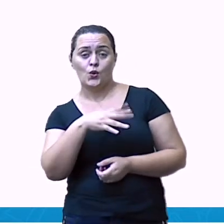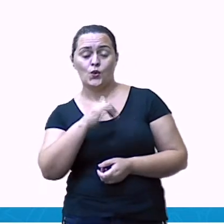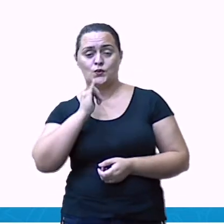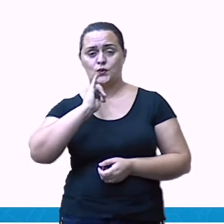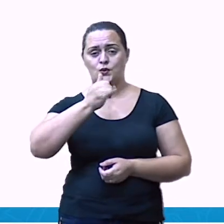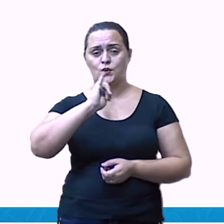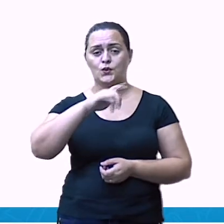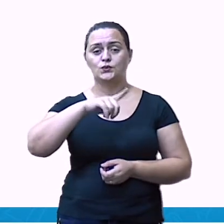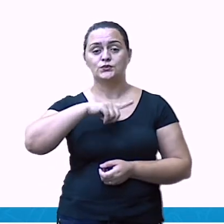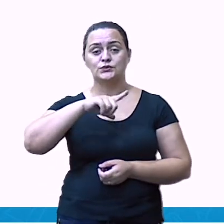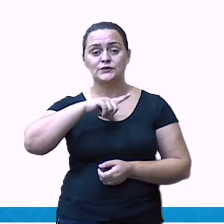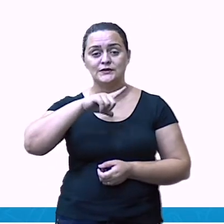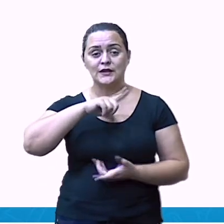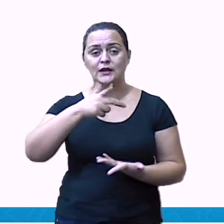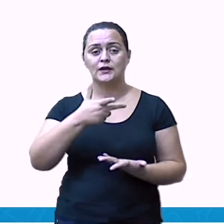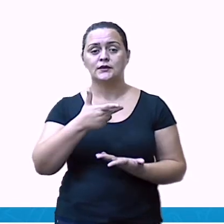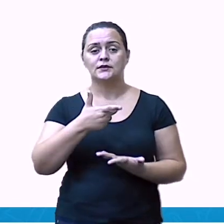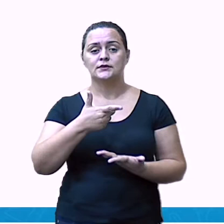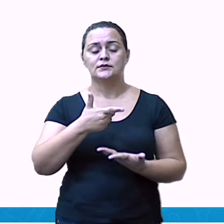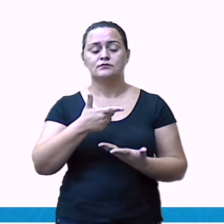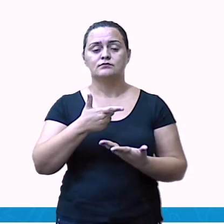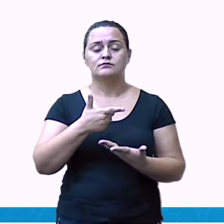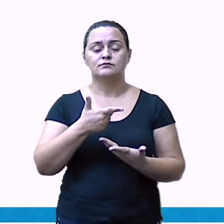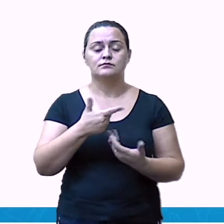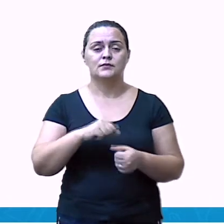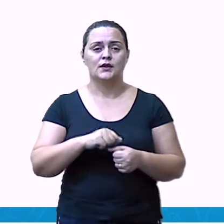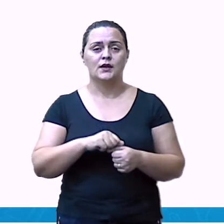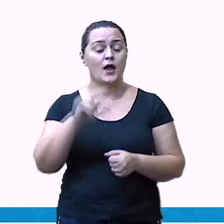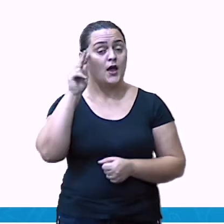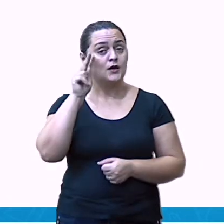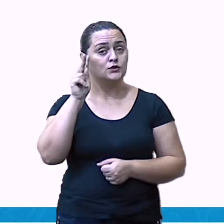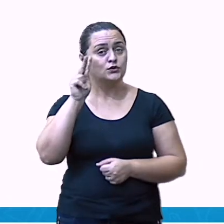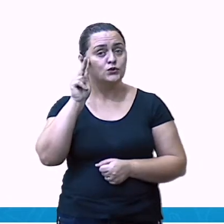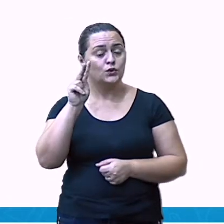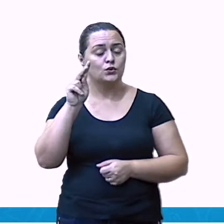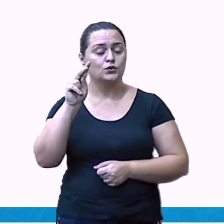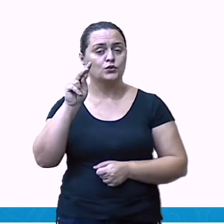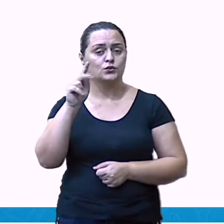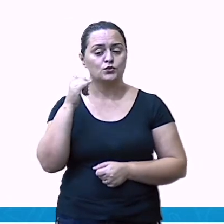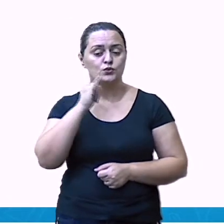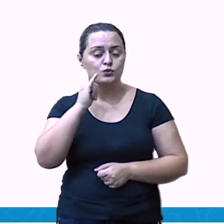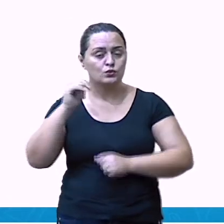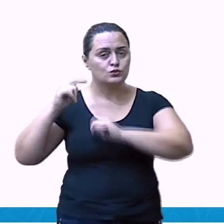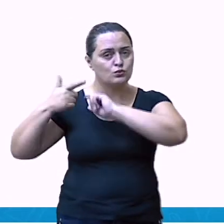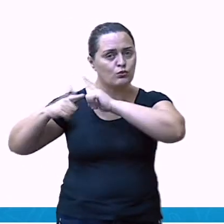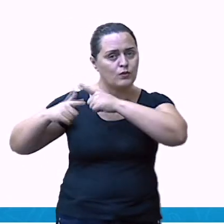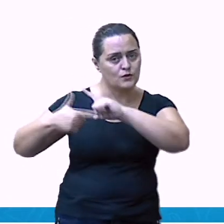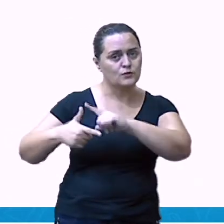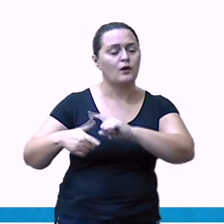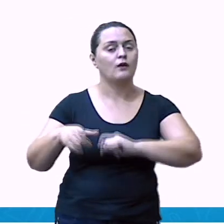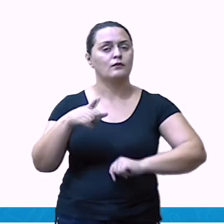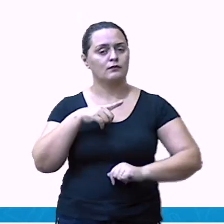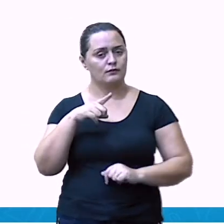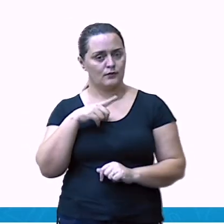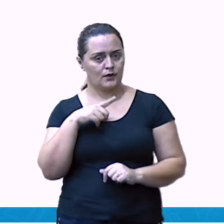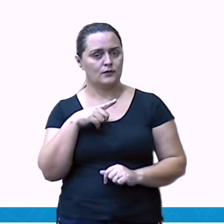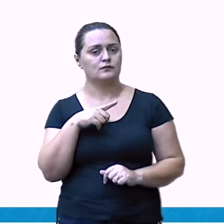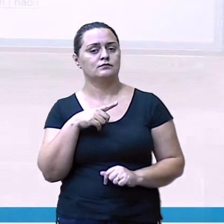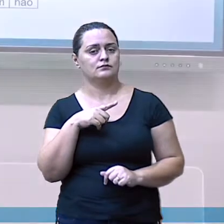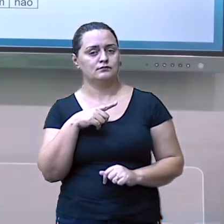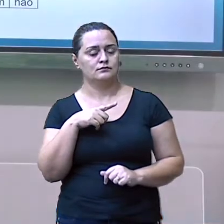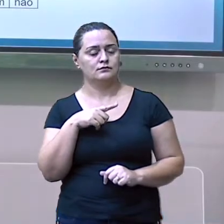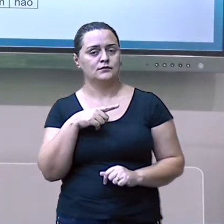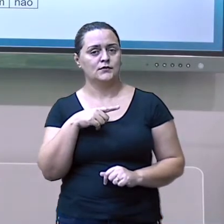que identifique a qual história se refere. O seu reconto, na